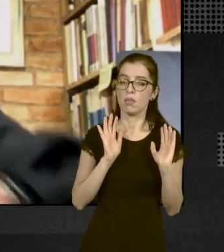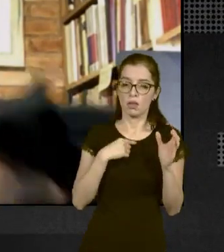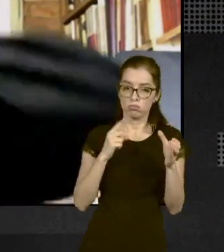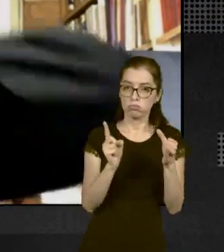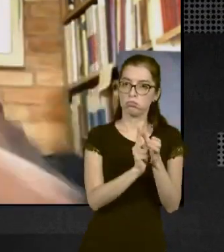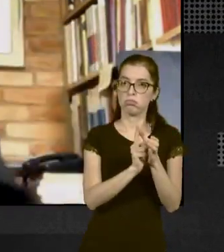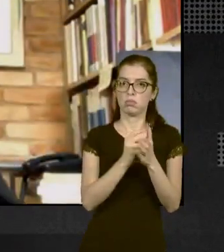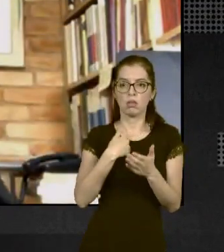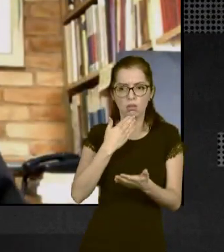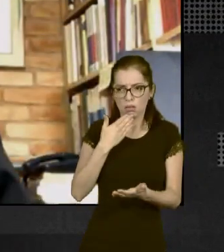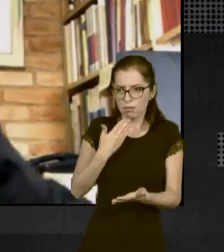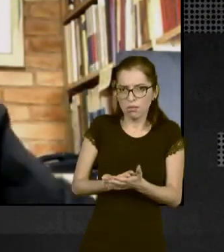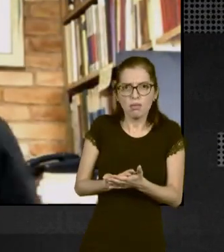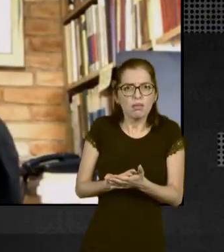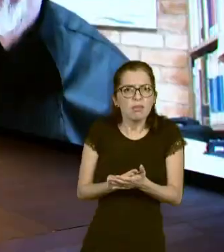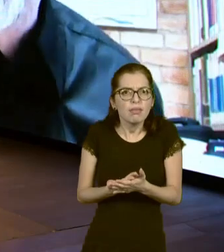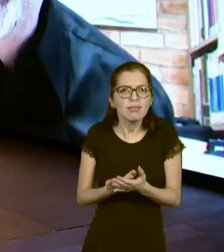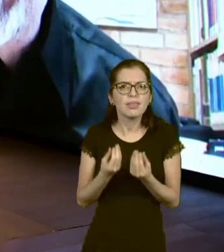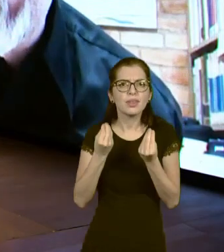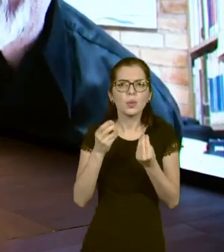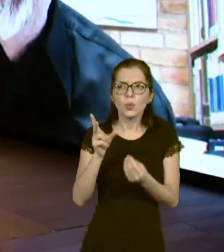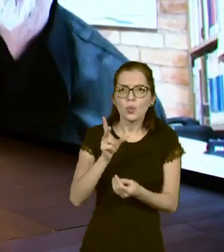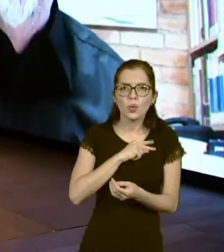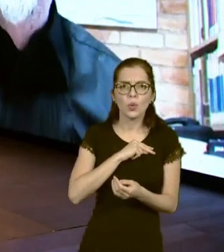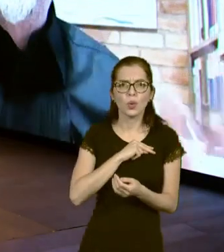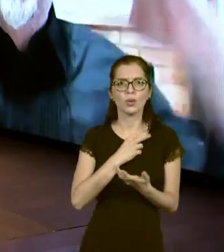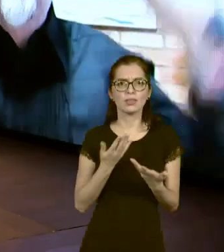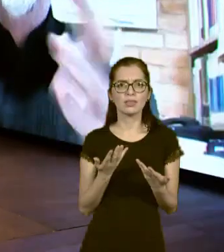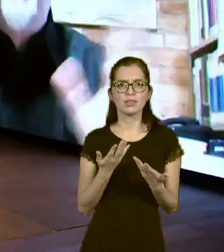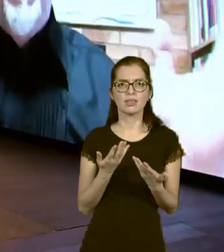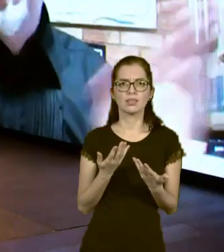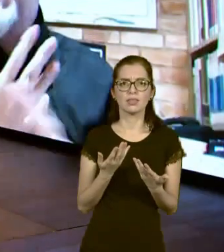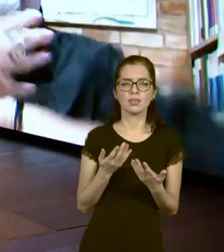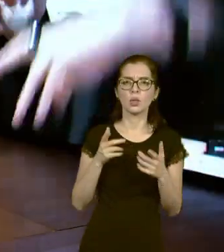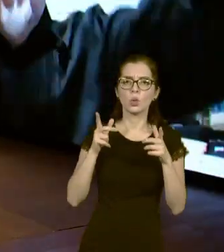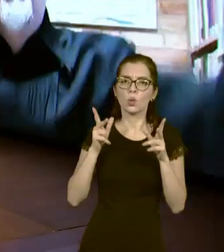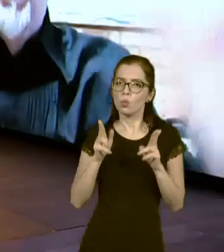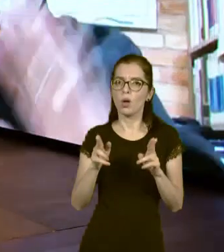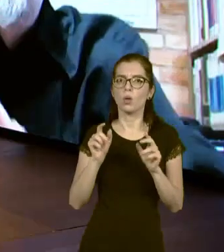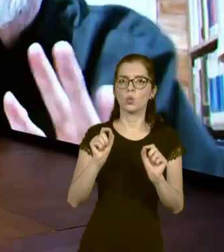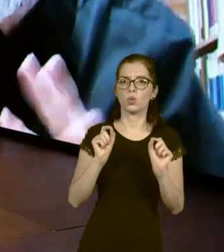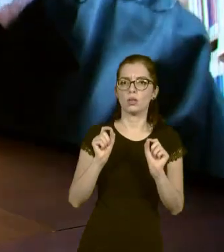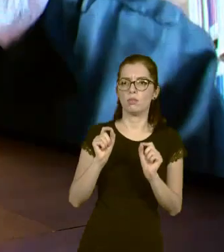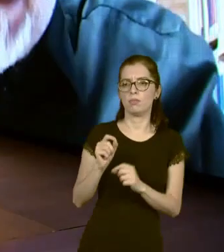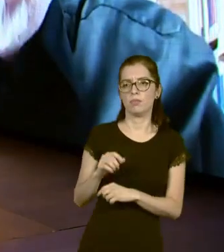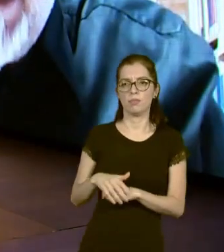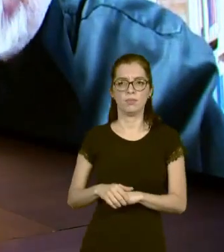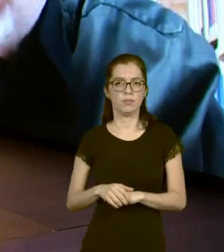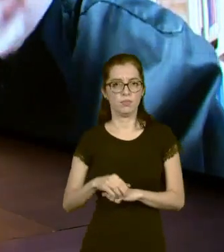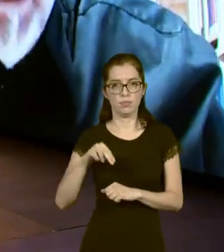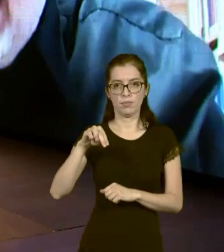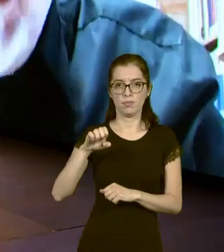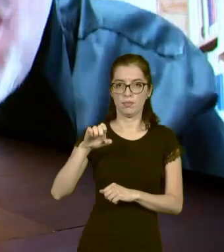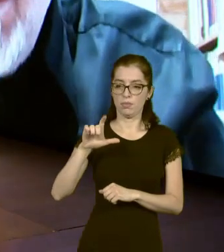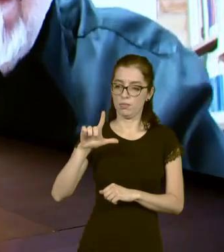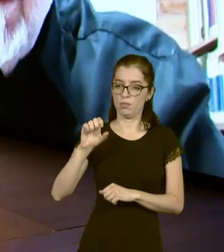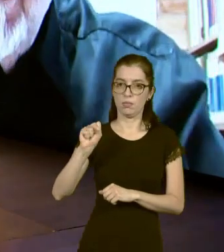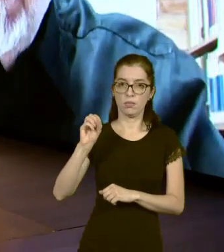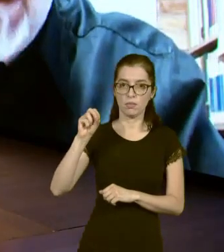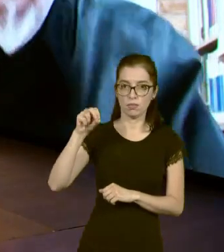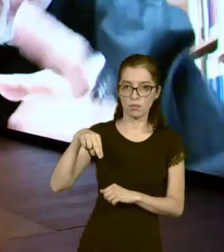que a senhora dos afogados do Nelson Rodrigues ia levar pelo menos os principais prêmios. Não ganhei